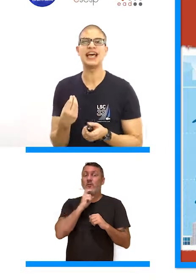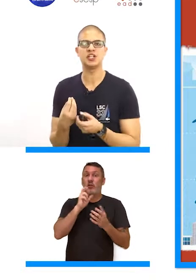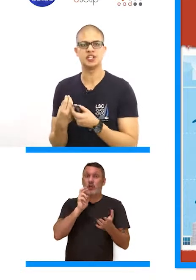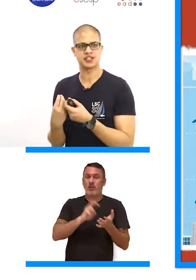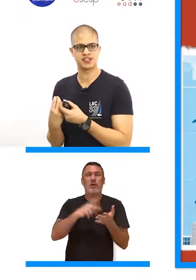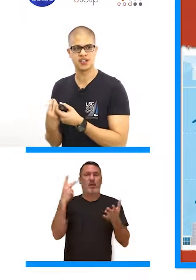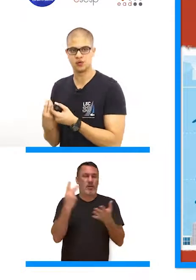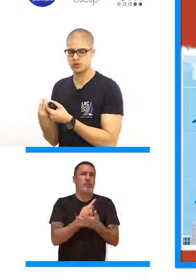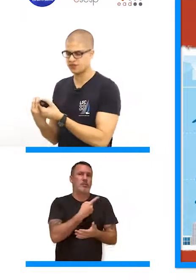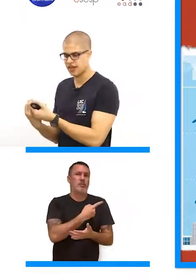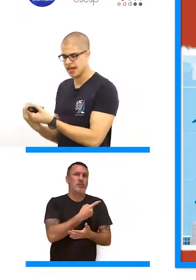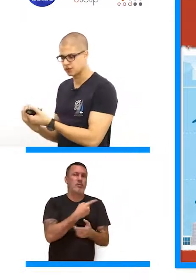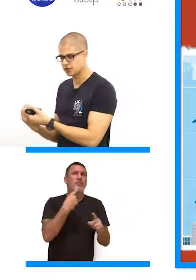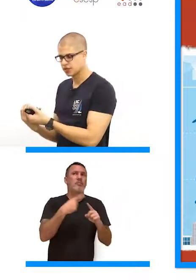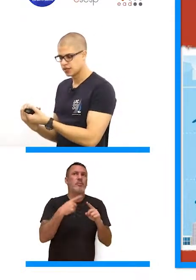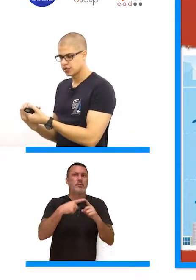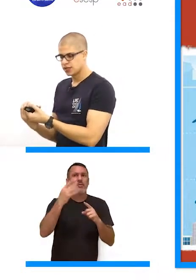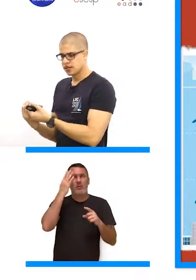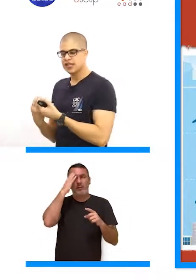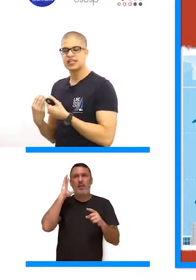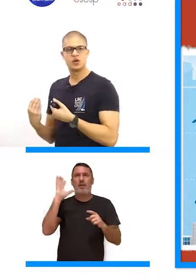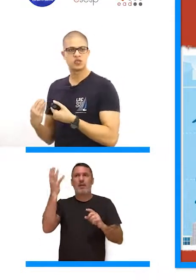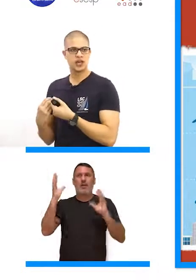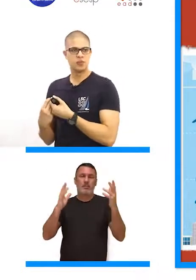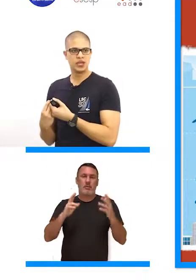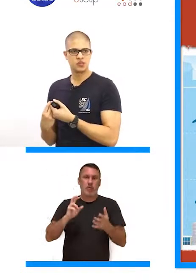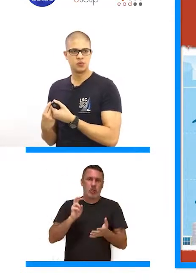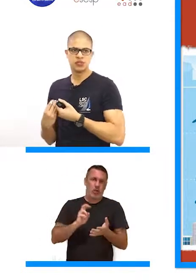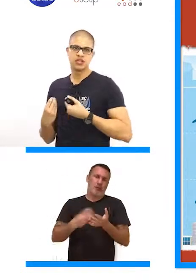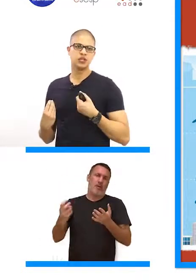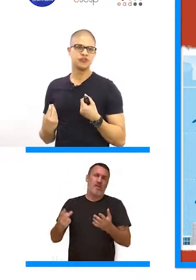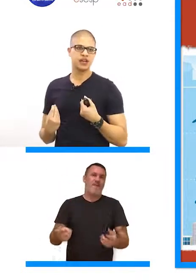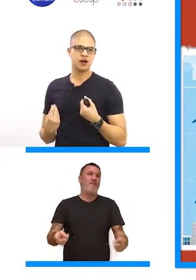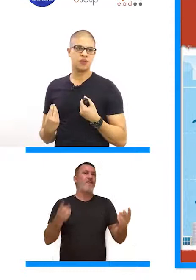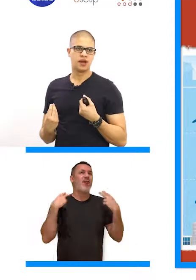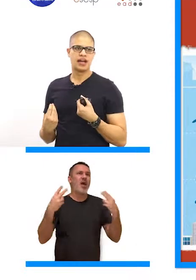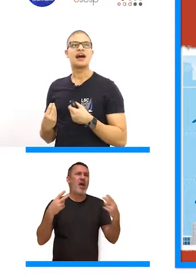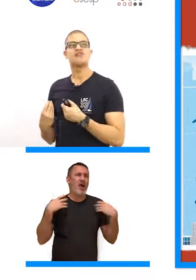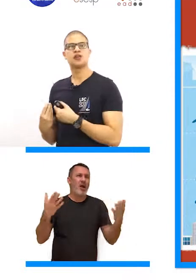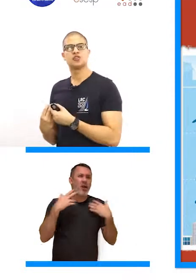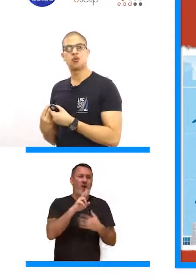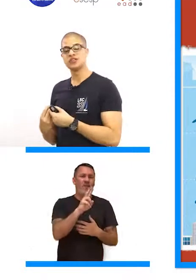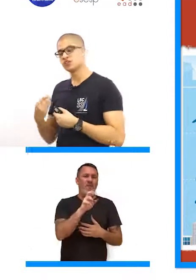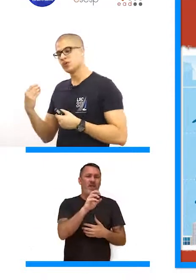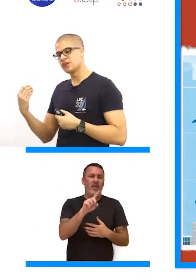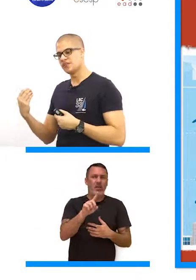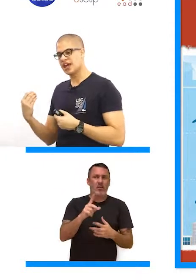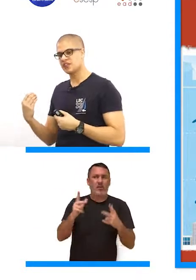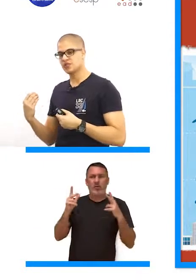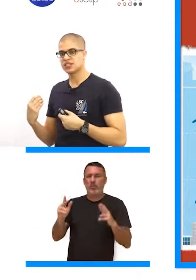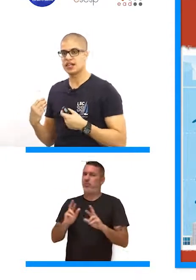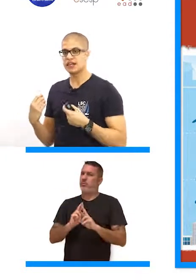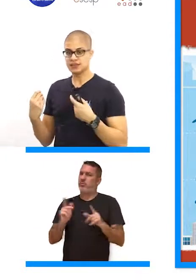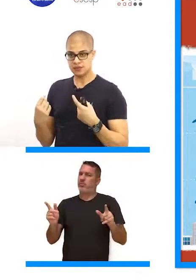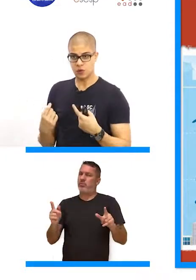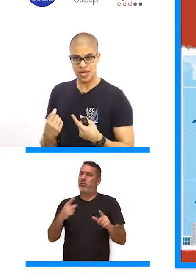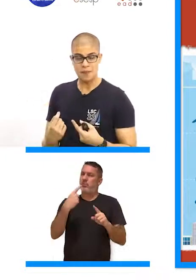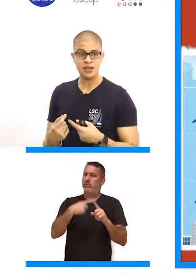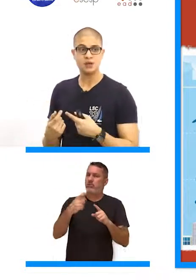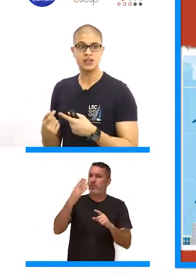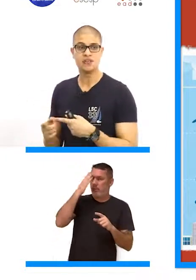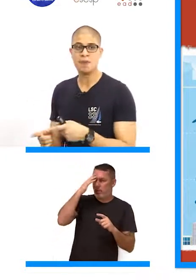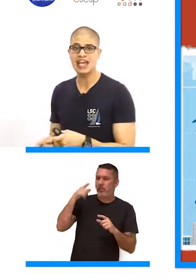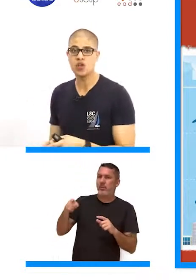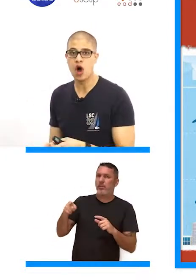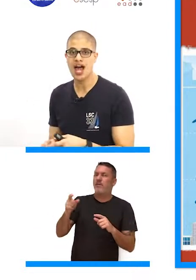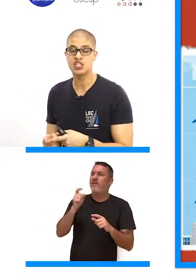de irradiação no inverno ele não será o mesmo que no verão. Afinal de contas, no inverno você tem também